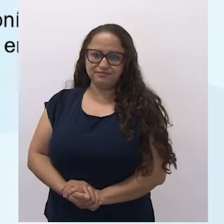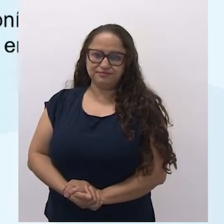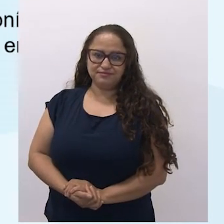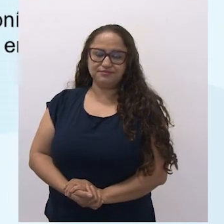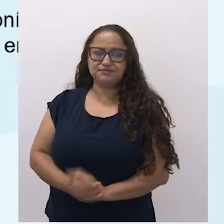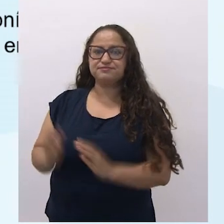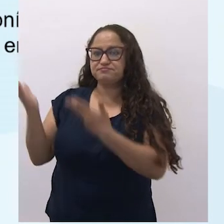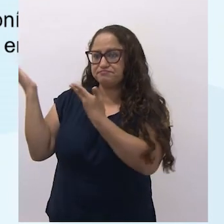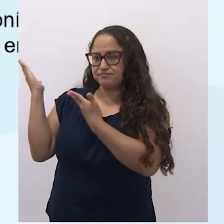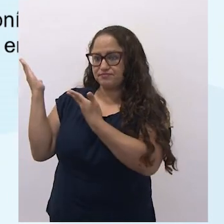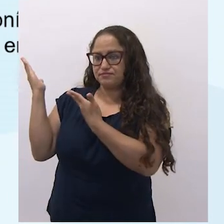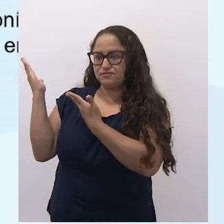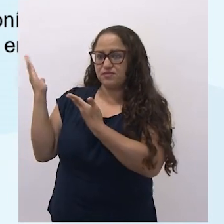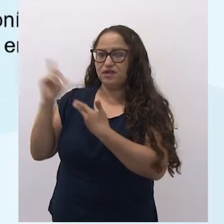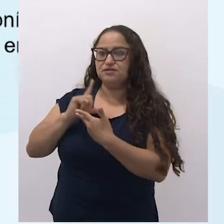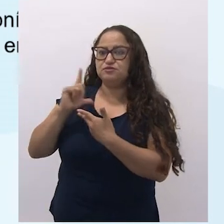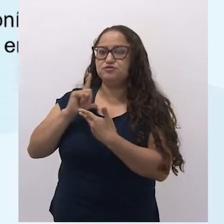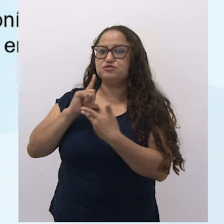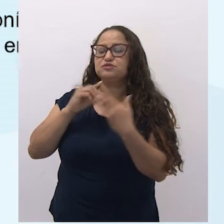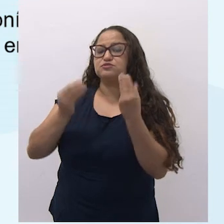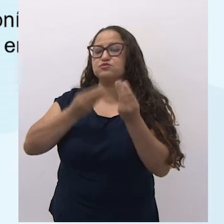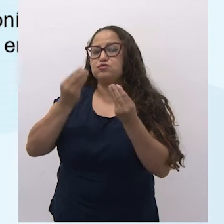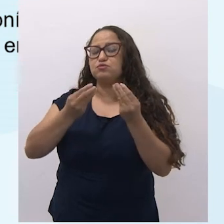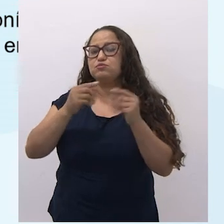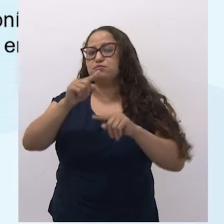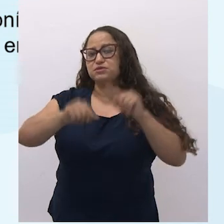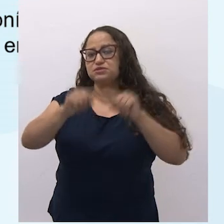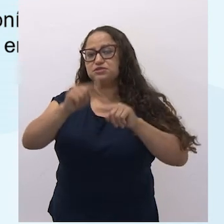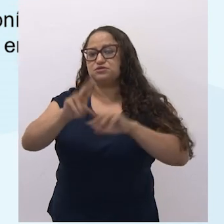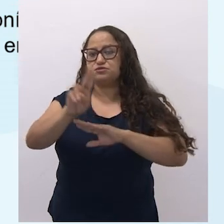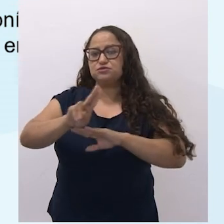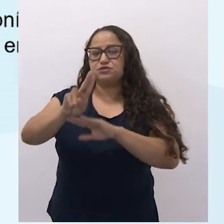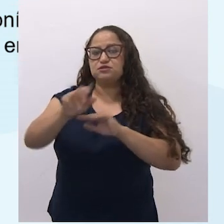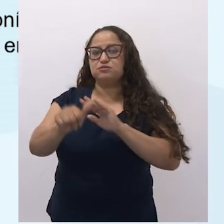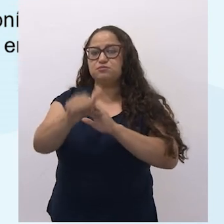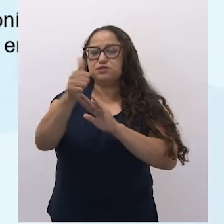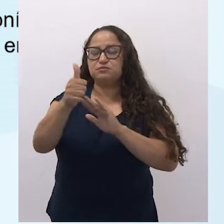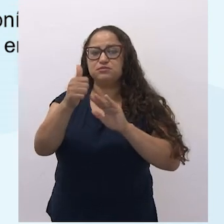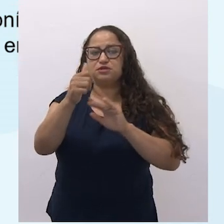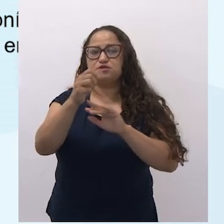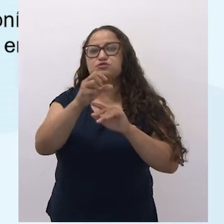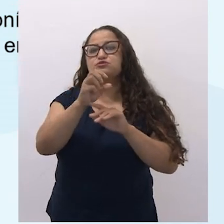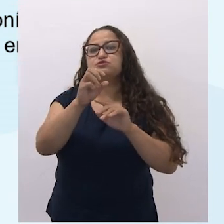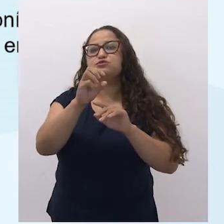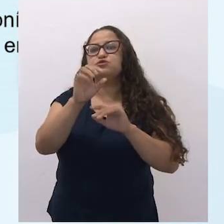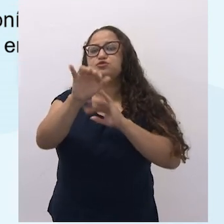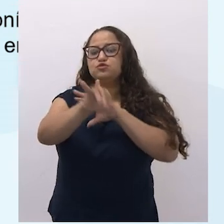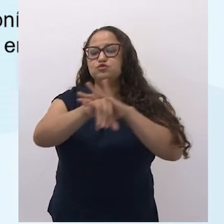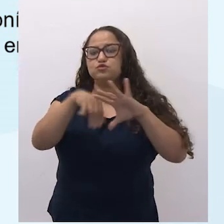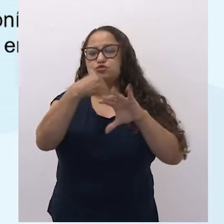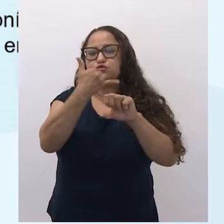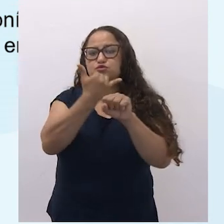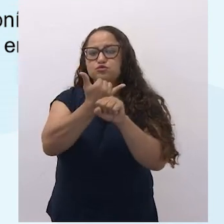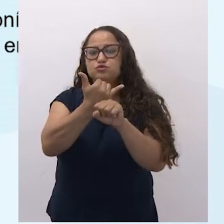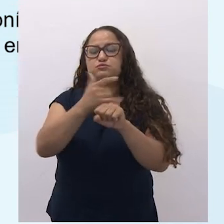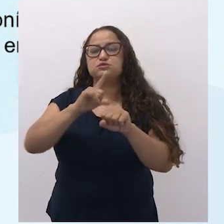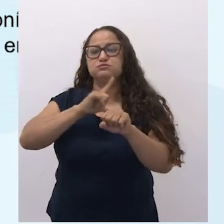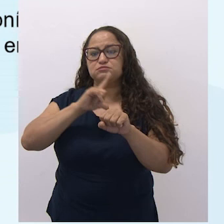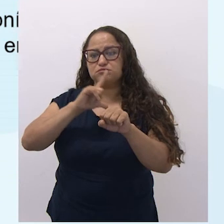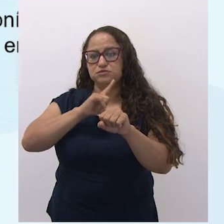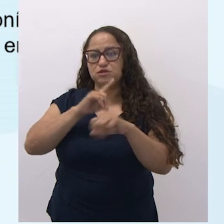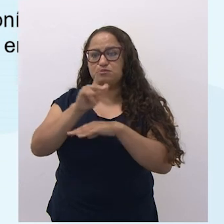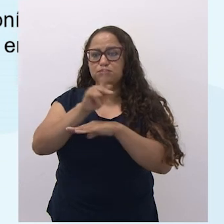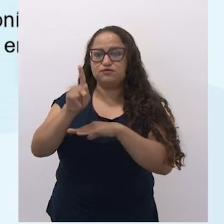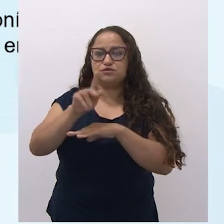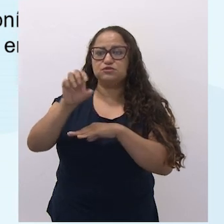Aqui nós apresentamos os materiais dessa formação. Primeiro, o link no YouTube com a entrevista da professora Silva Neide,